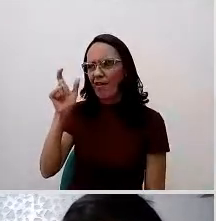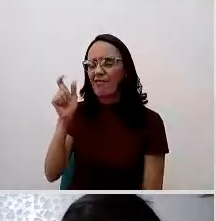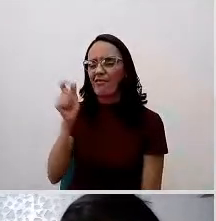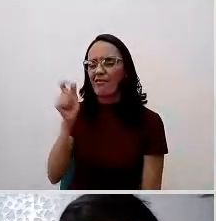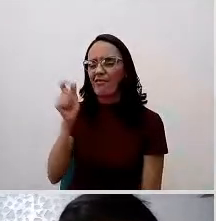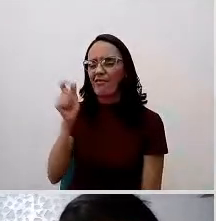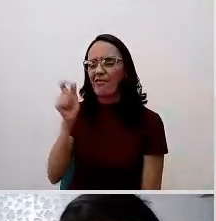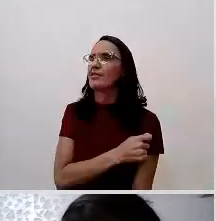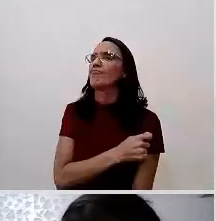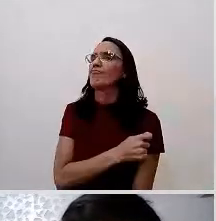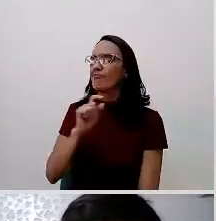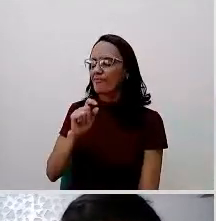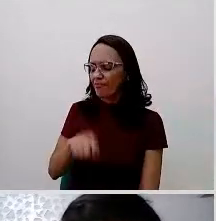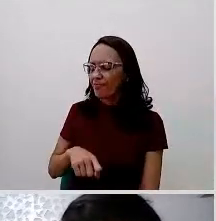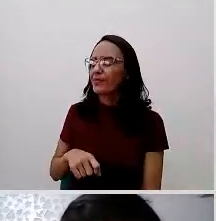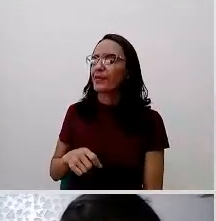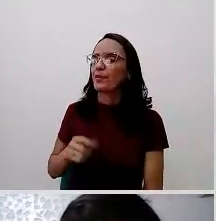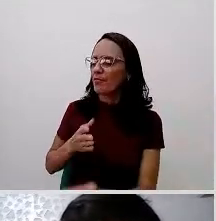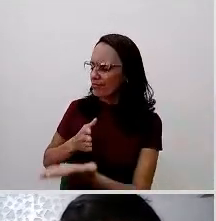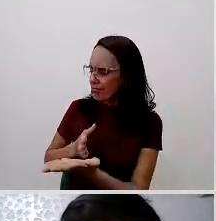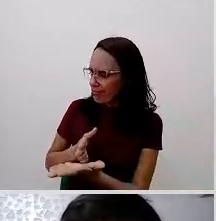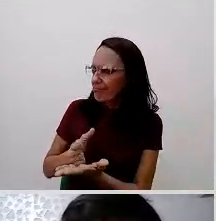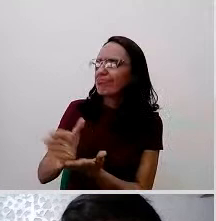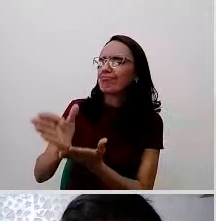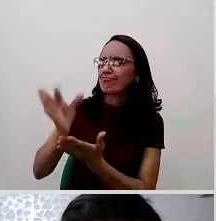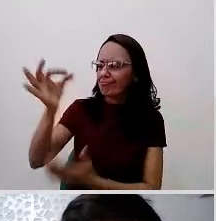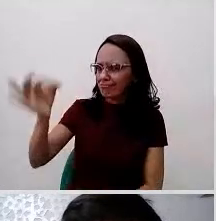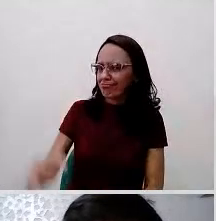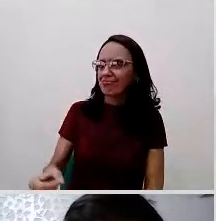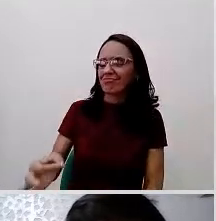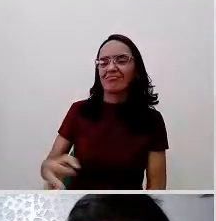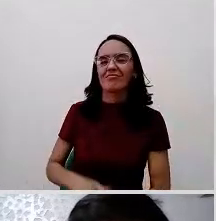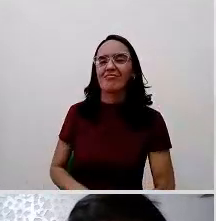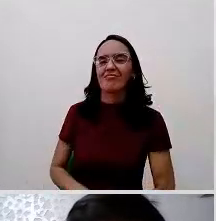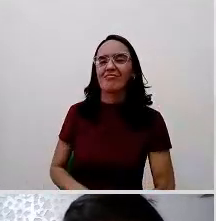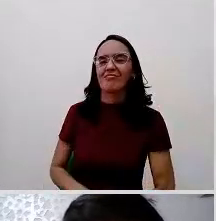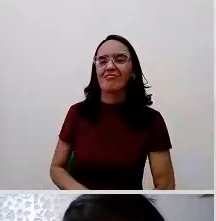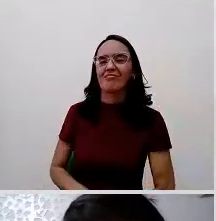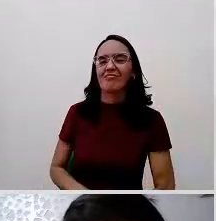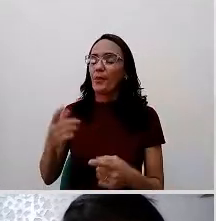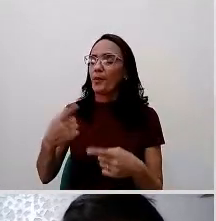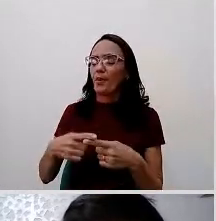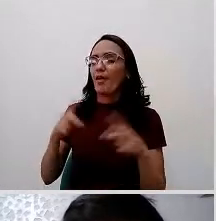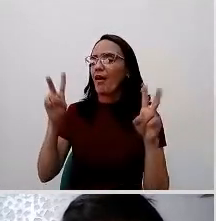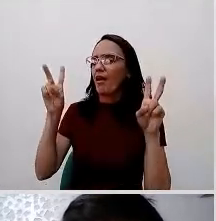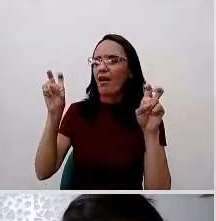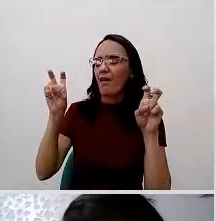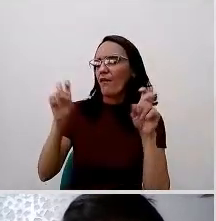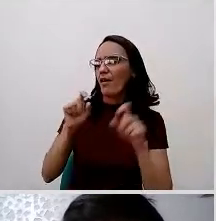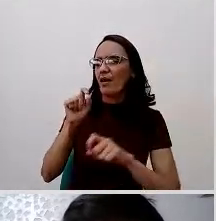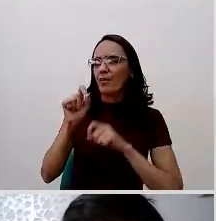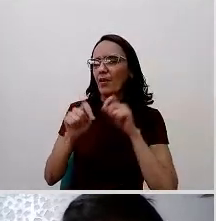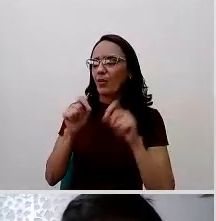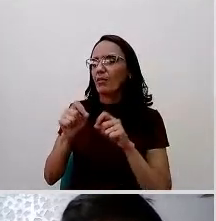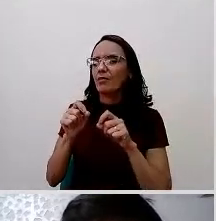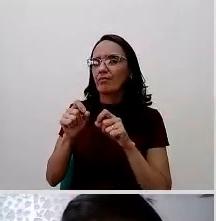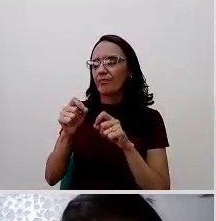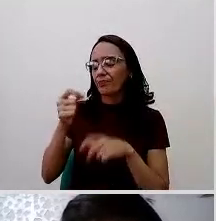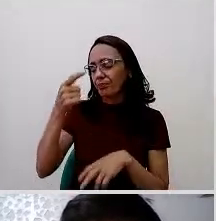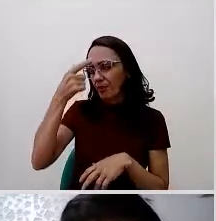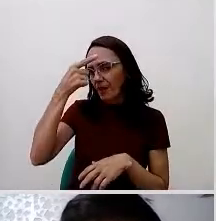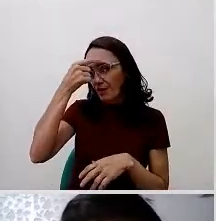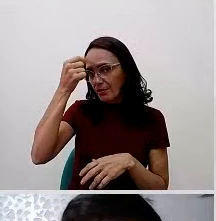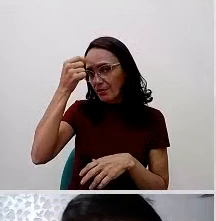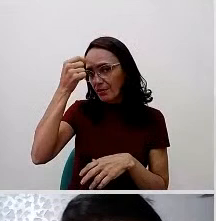no mundo inteiro, esse assunto saiu do meio acadêmico, né? Foi para as empresas. Então, as